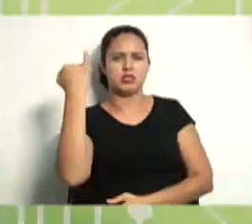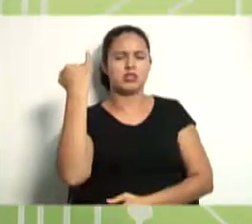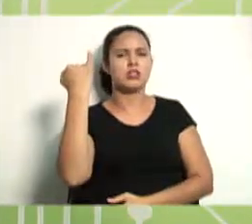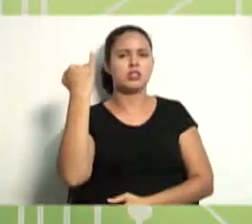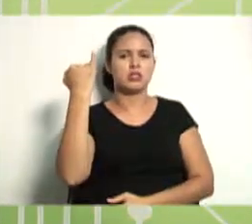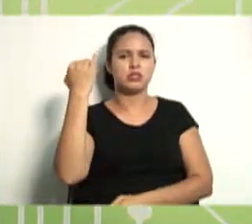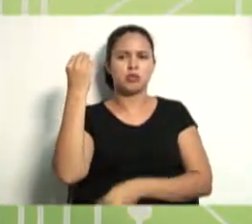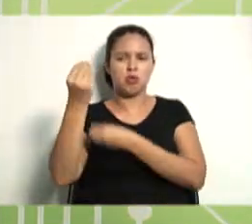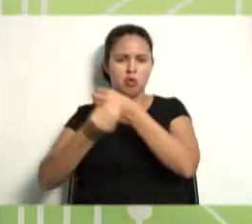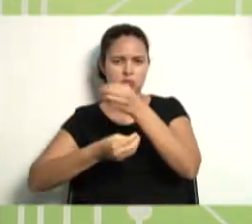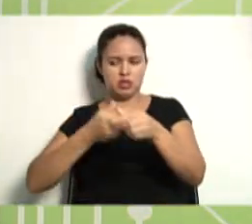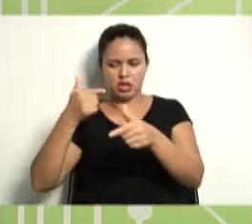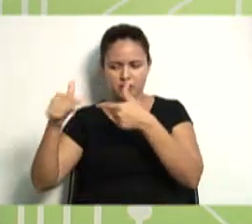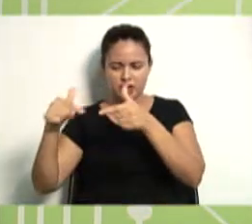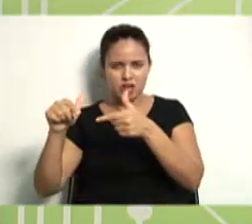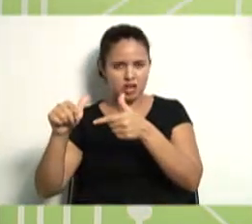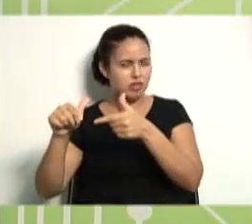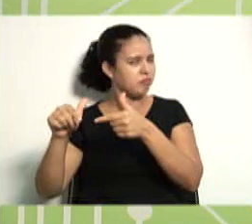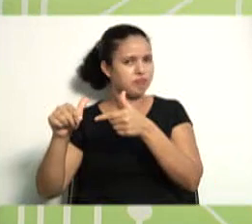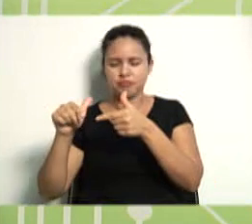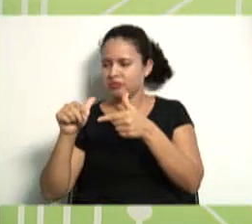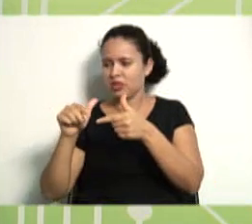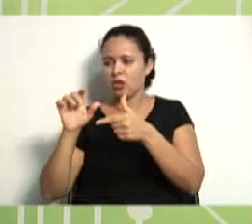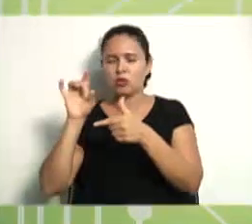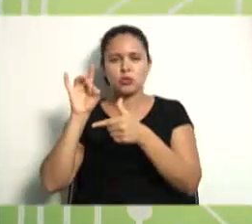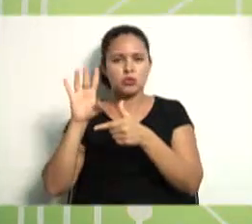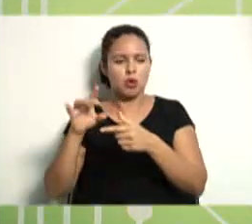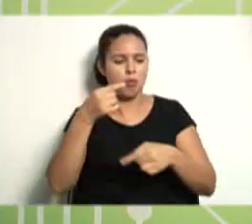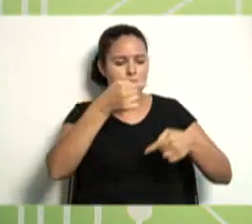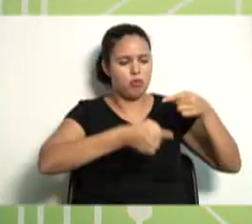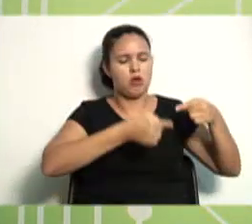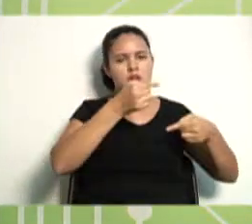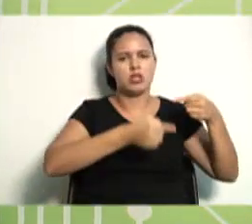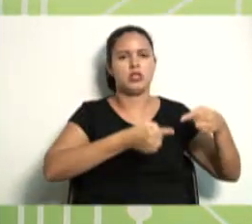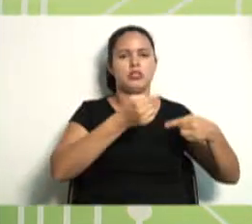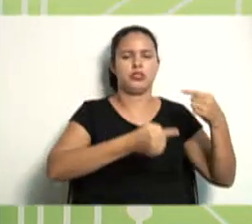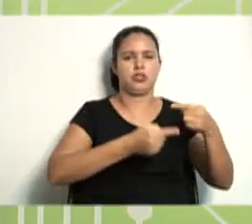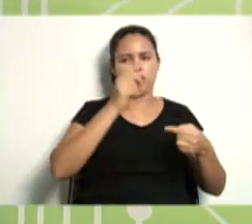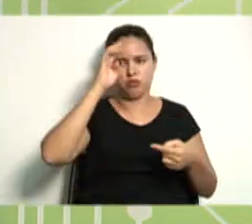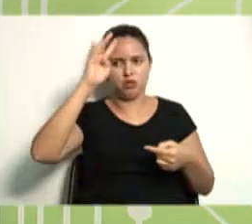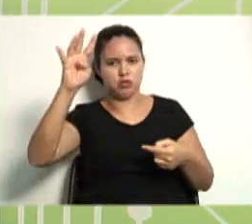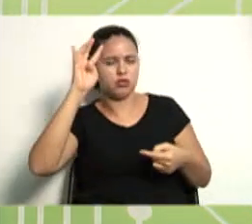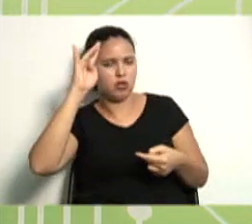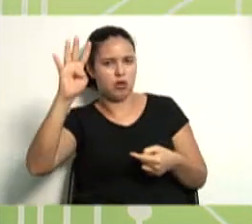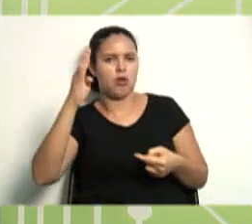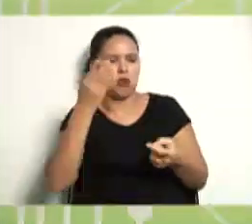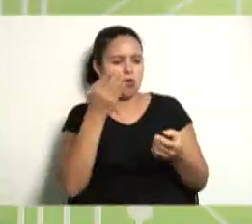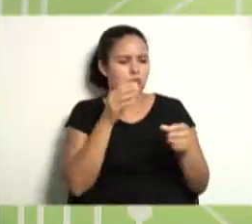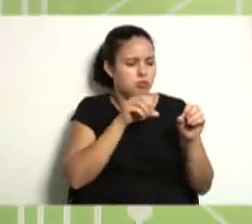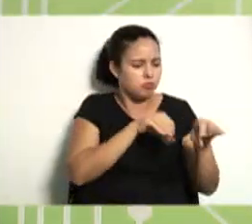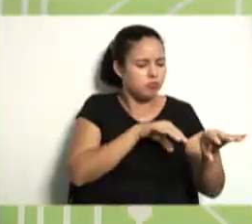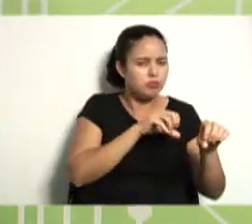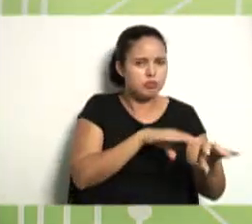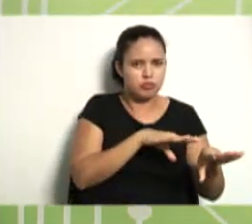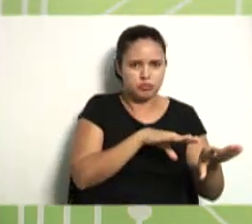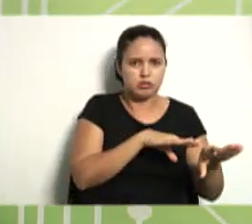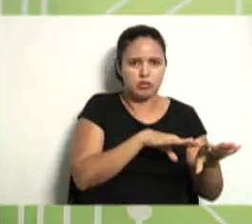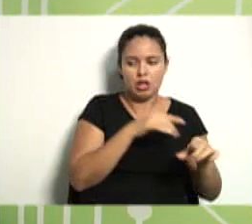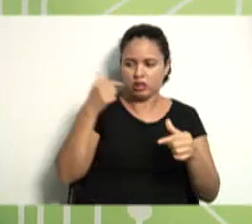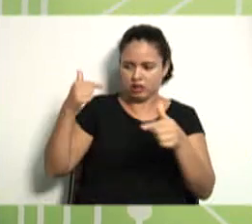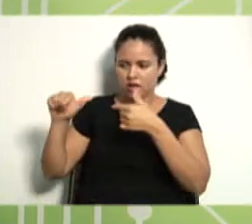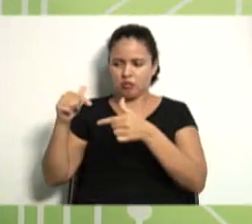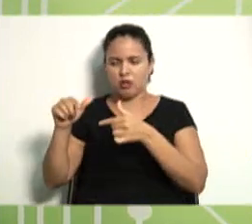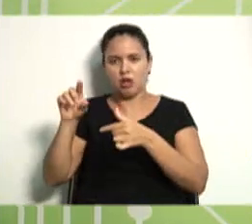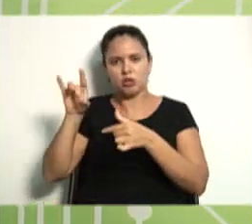assuntos políticos, não cuidava dessas miudezas físicas. Isso era uma atividade indigna.